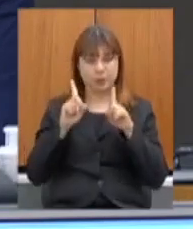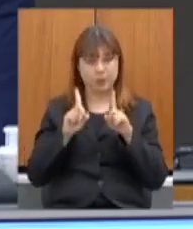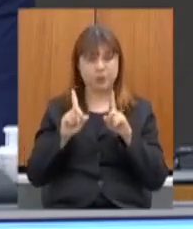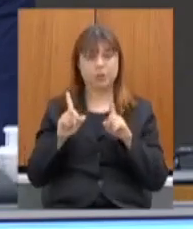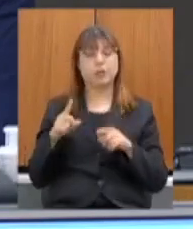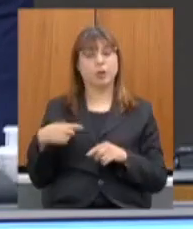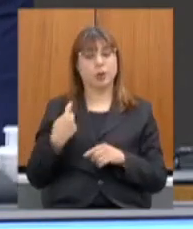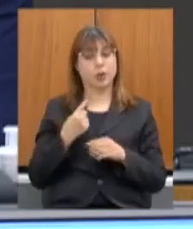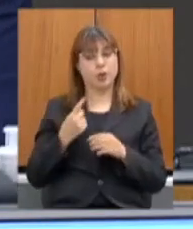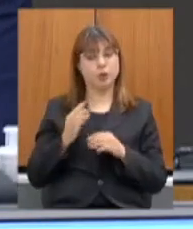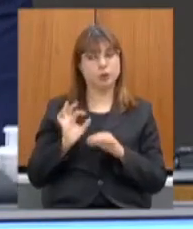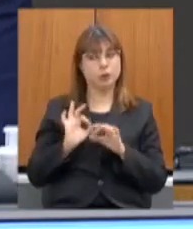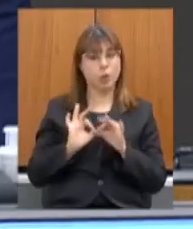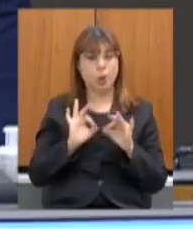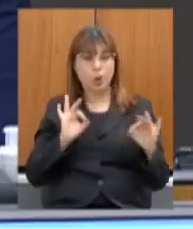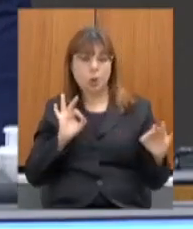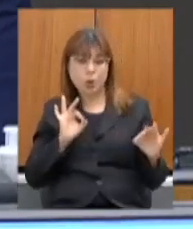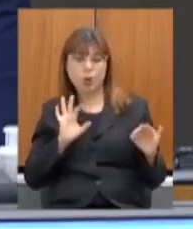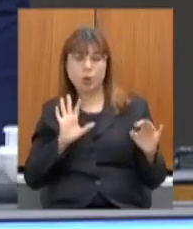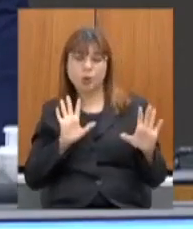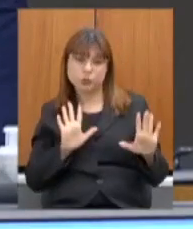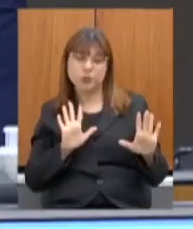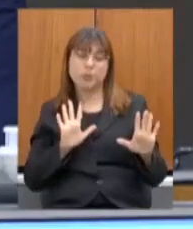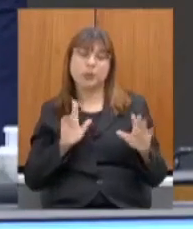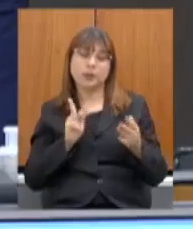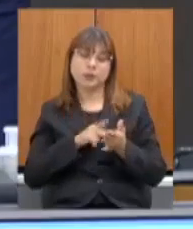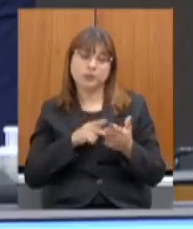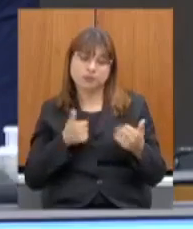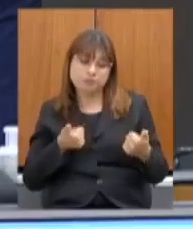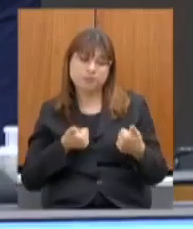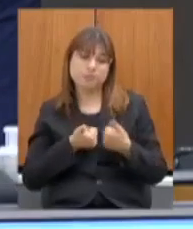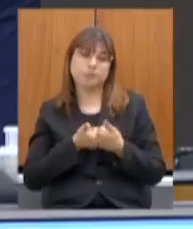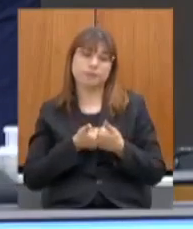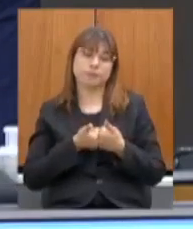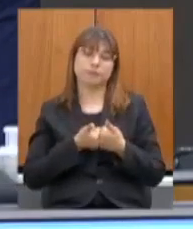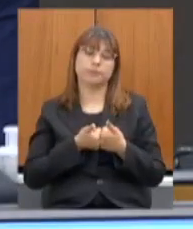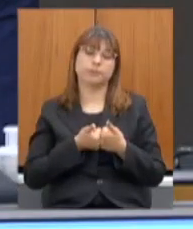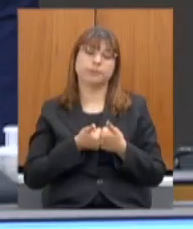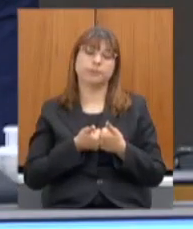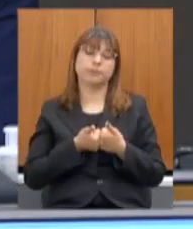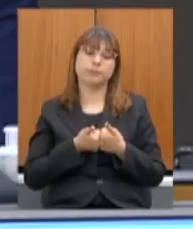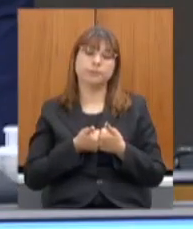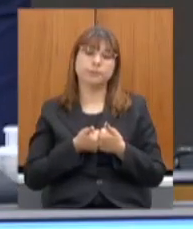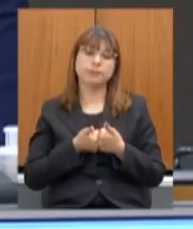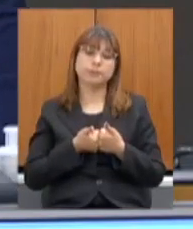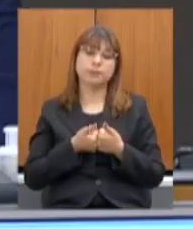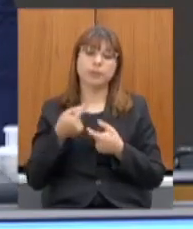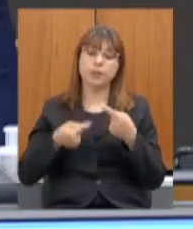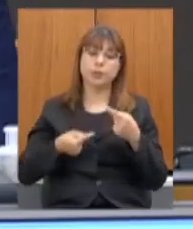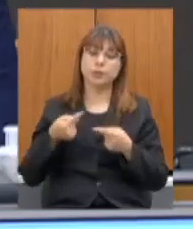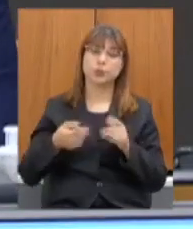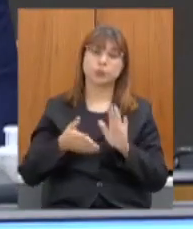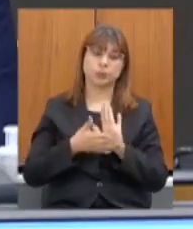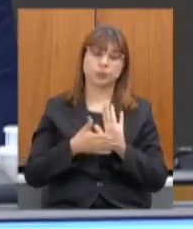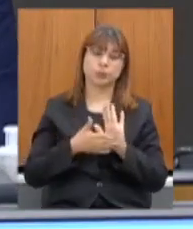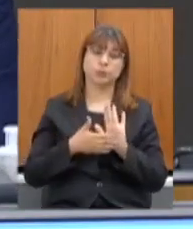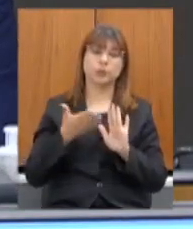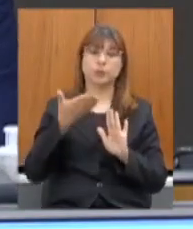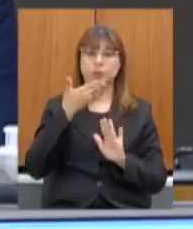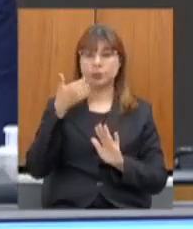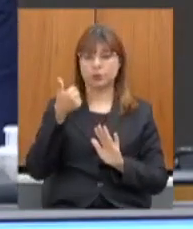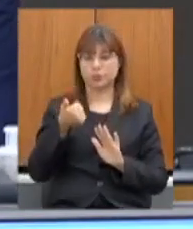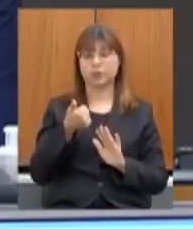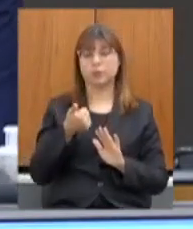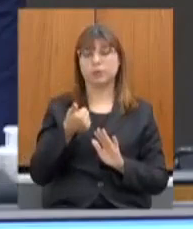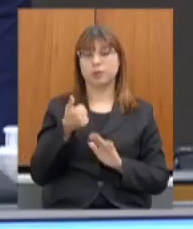distantes fisicamente, mas, com certeza, muito próximos no que diz a discussões de propostas para melhorar o nosso Estado.